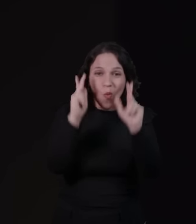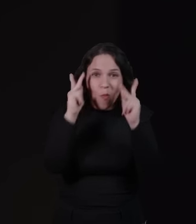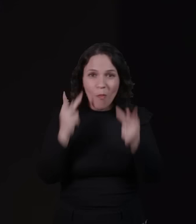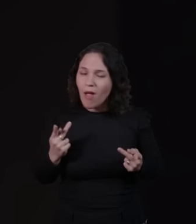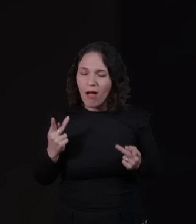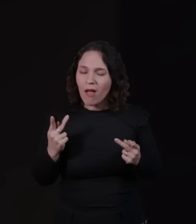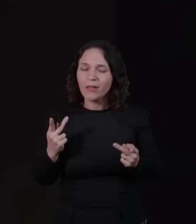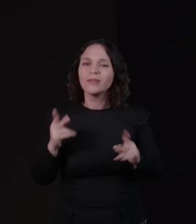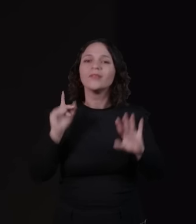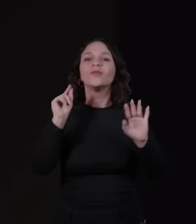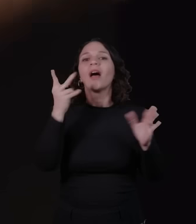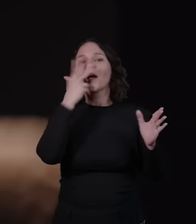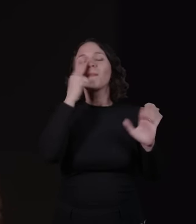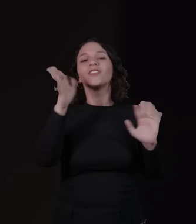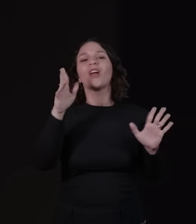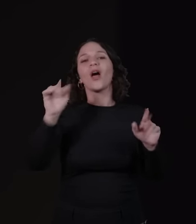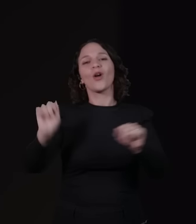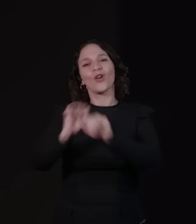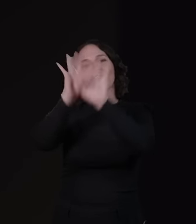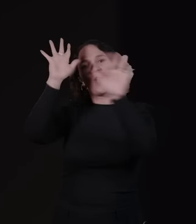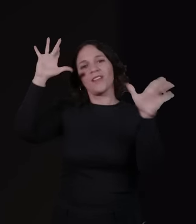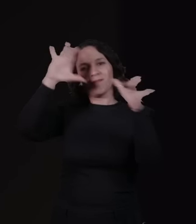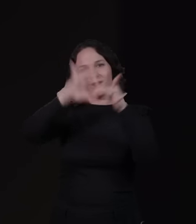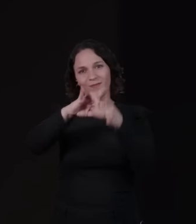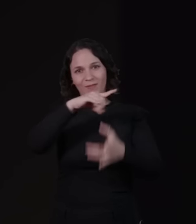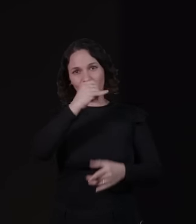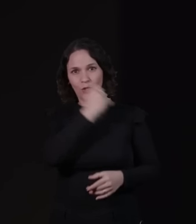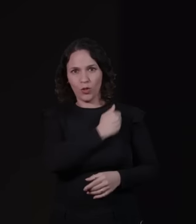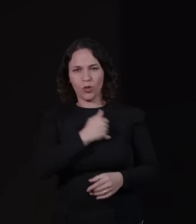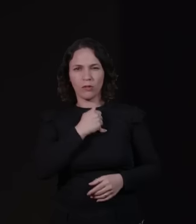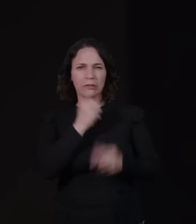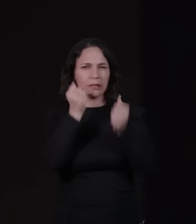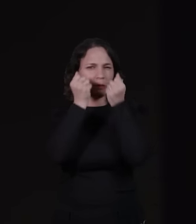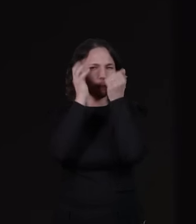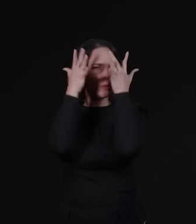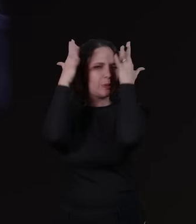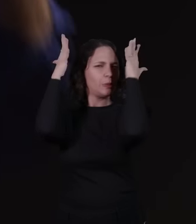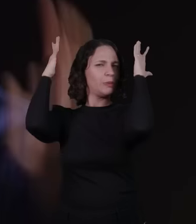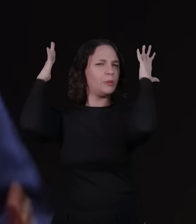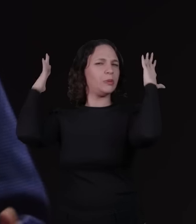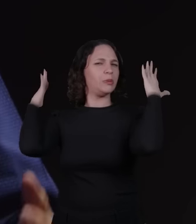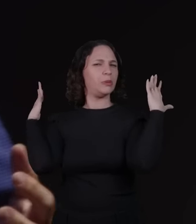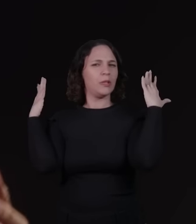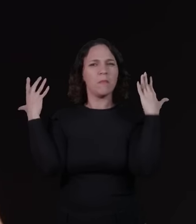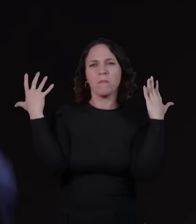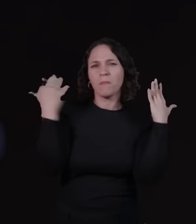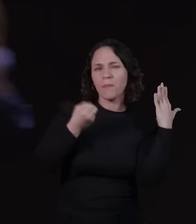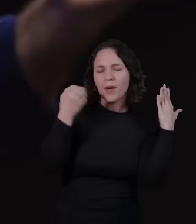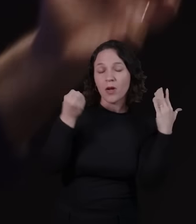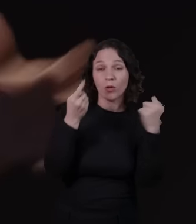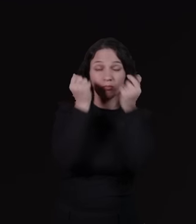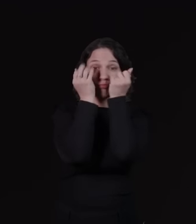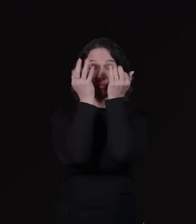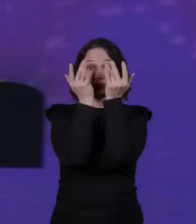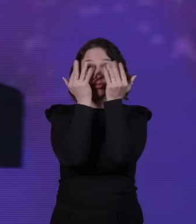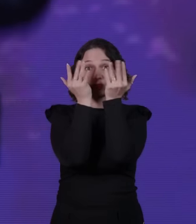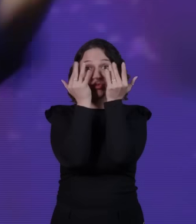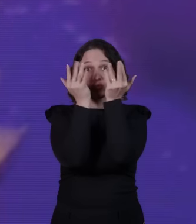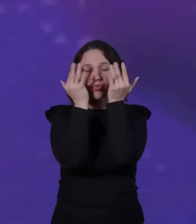o Cristo com o corpo glorificado. Cabelos brancos como a lã, olhos de fogo, uma voz